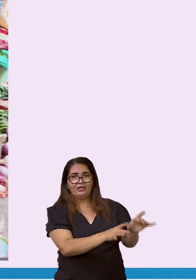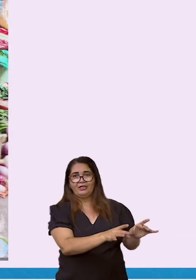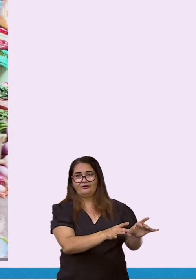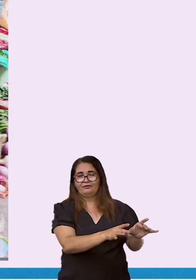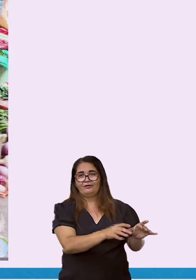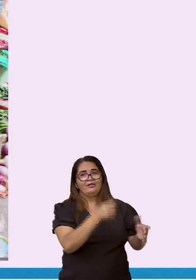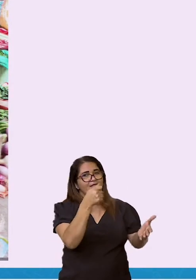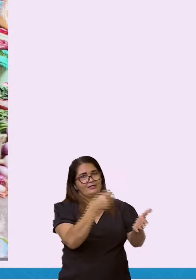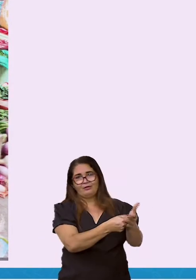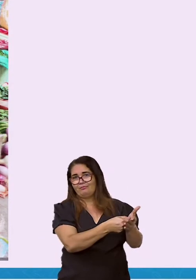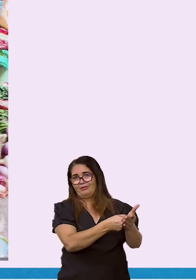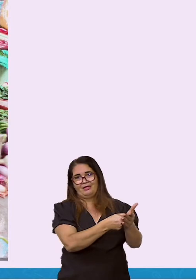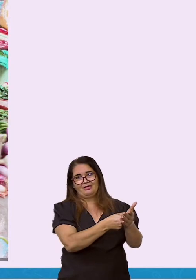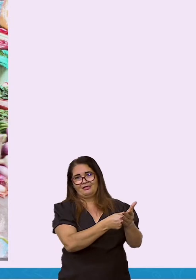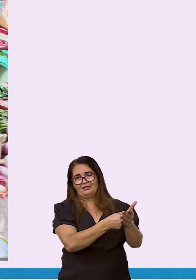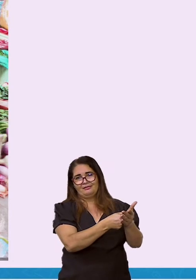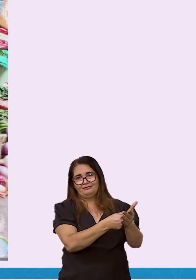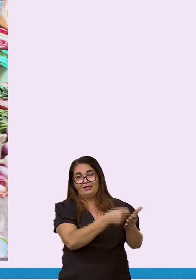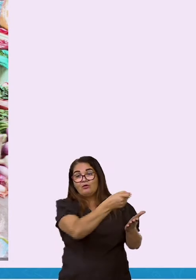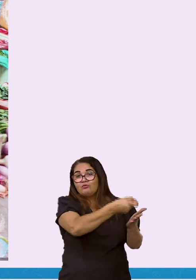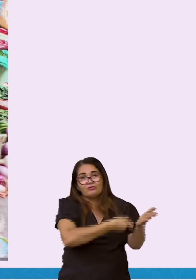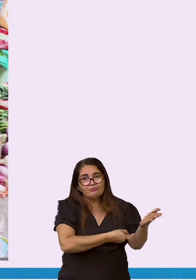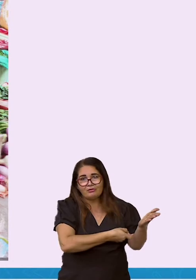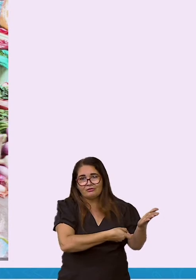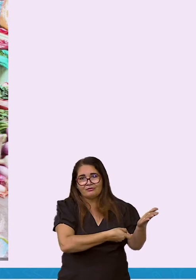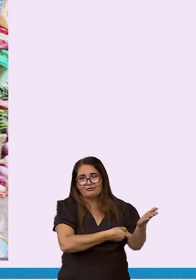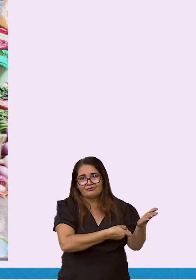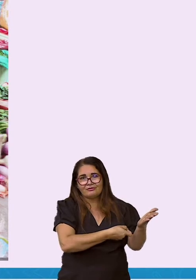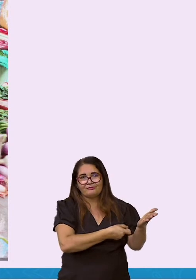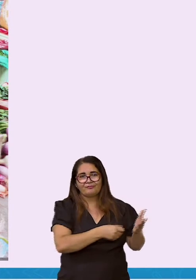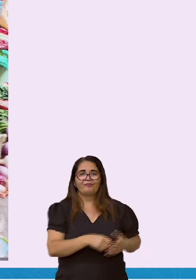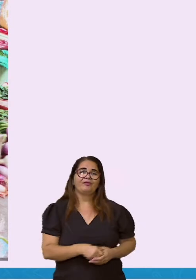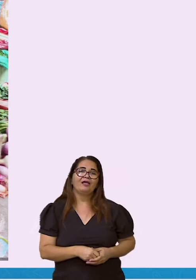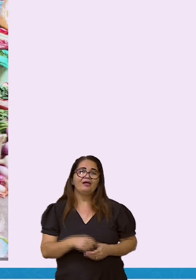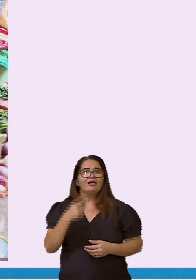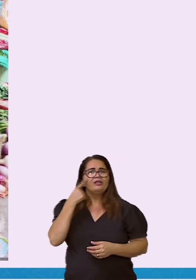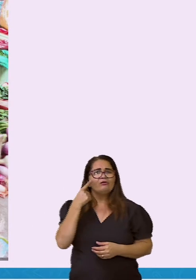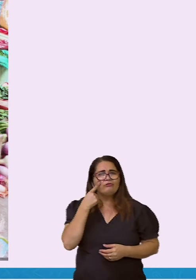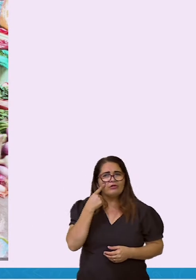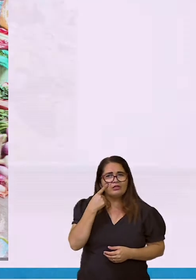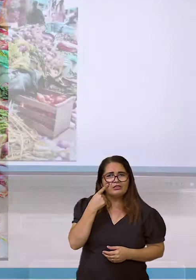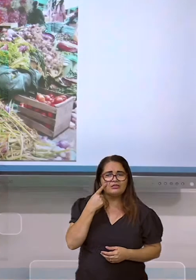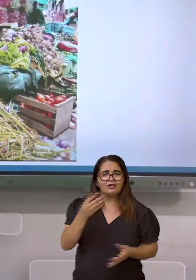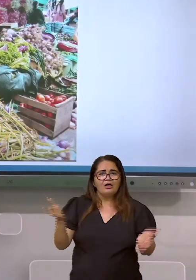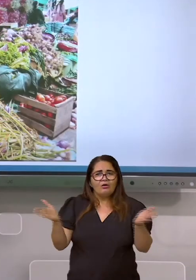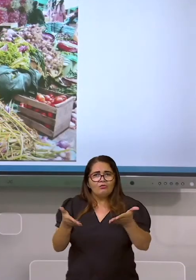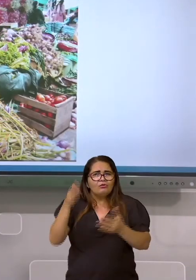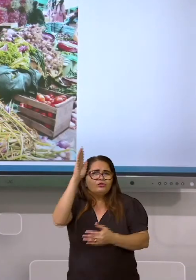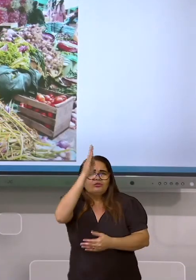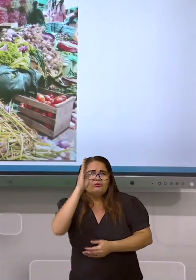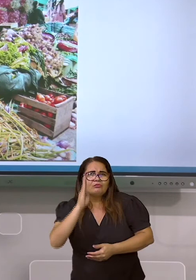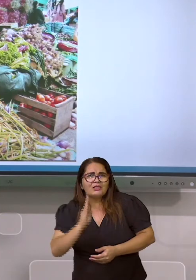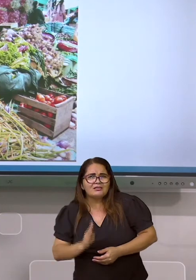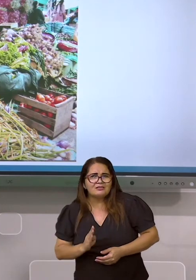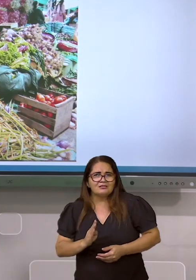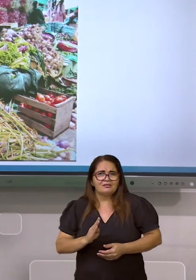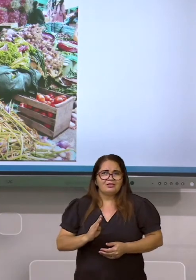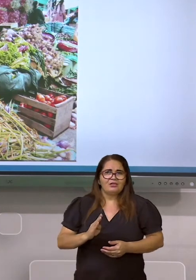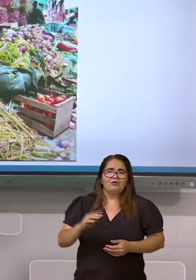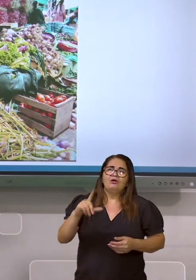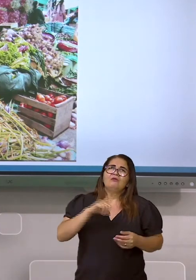Mais uma vez, feirantes, e a gente percebe que hoje no Brasil, muitas das